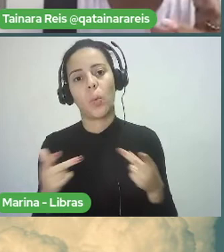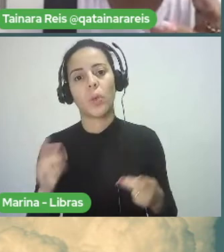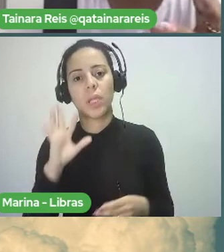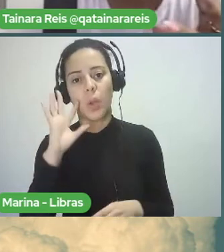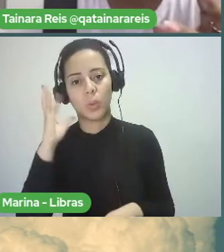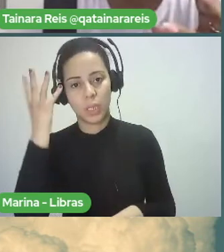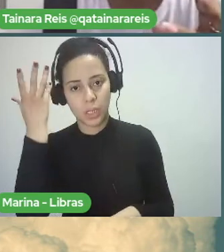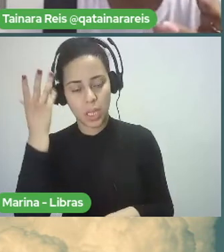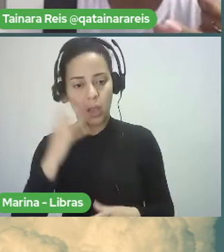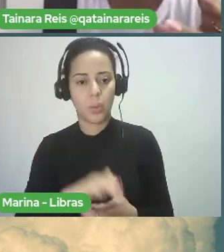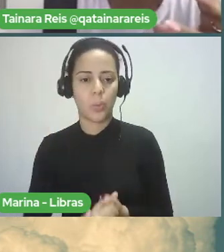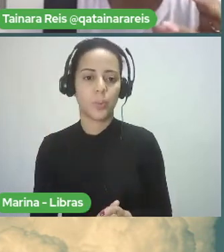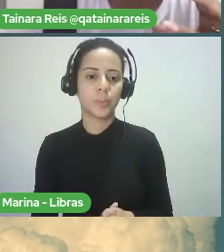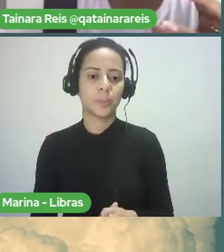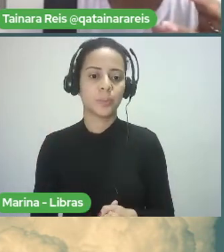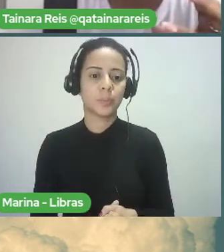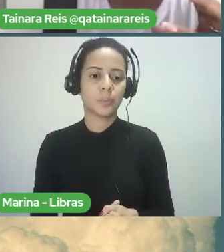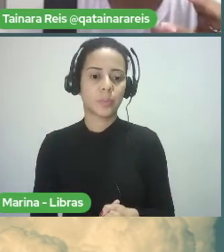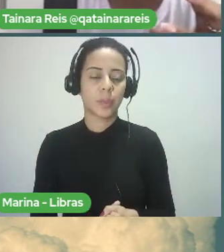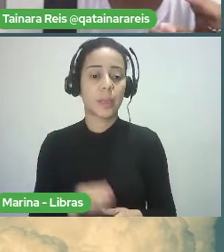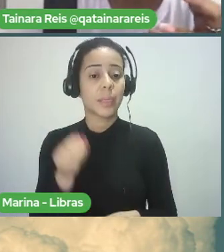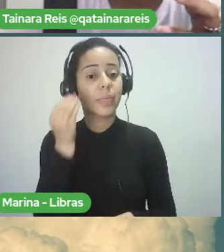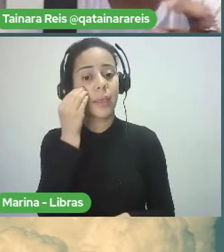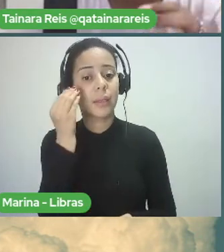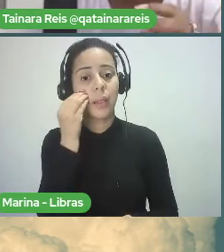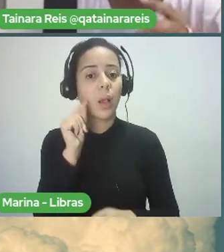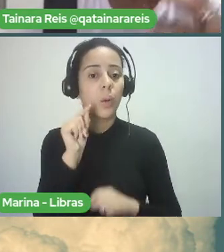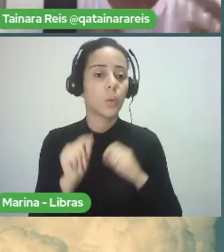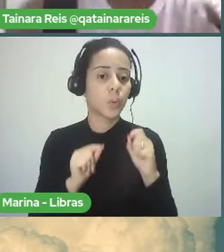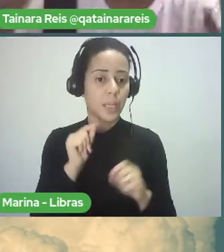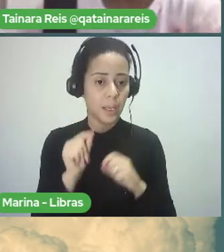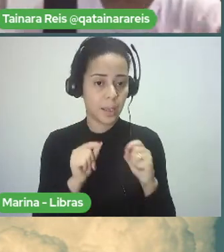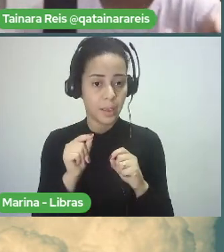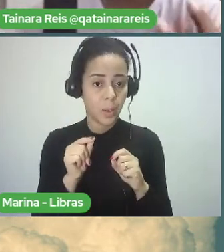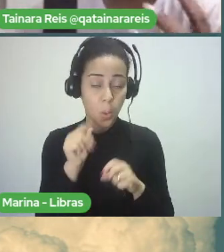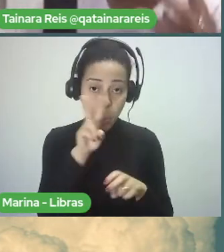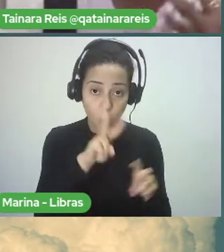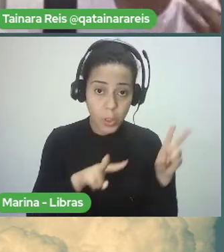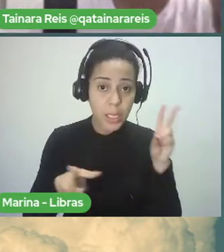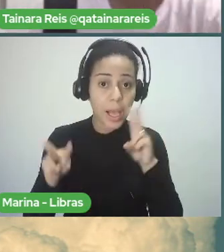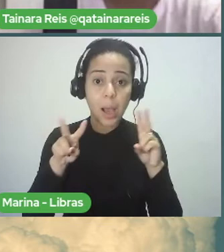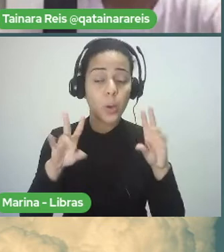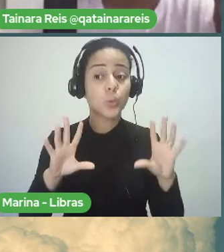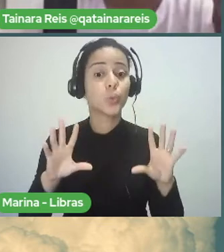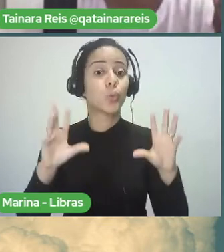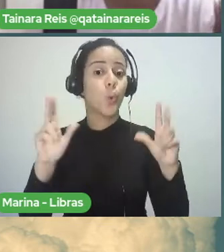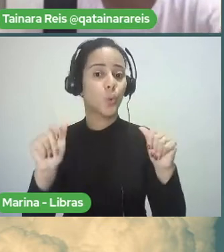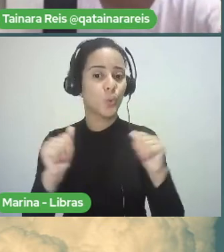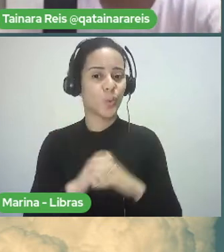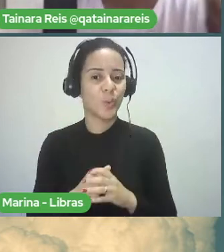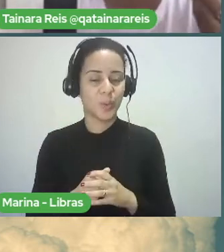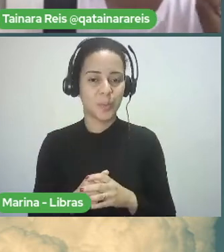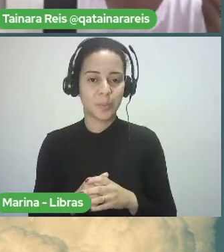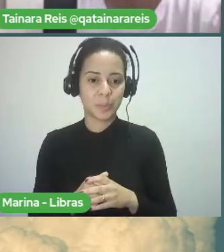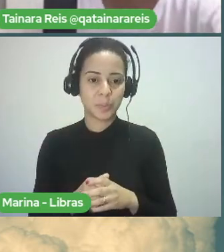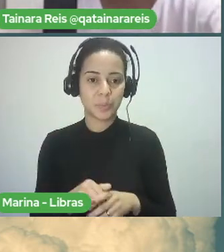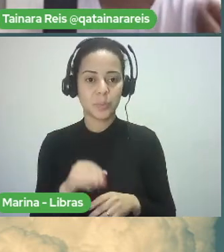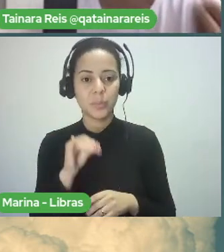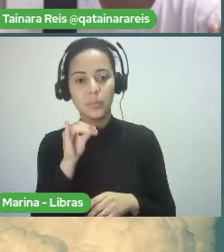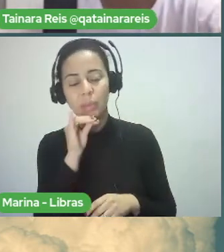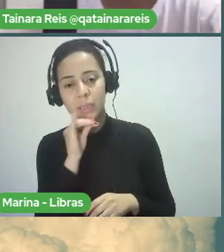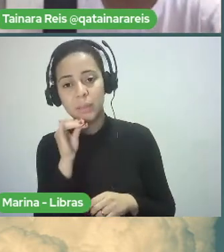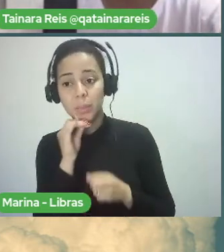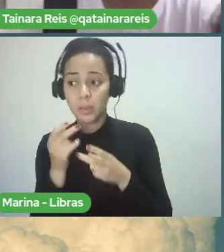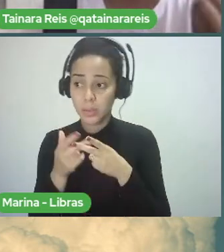tentando olhar a imagem do todo, né? O que impacta em quê? Essas decisões que estamos